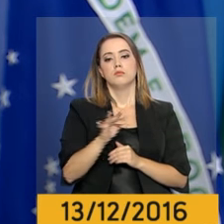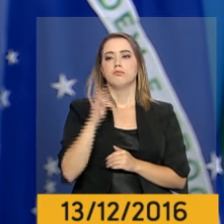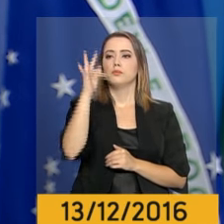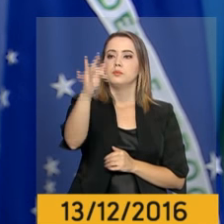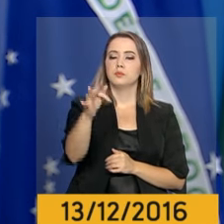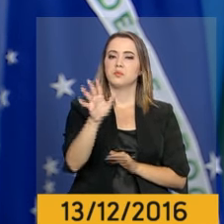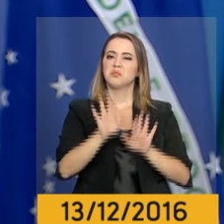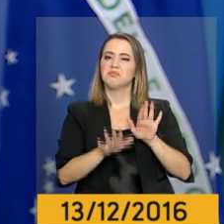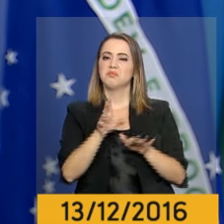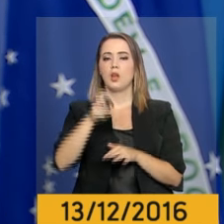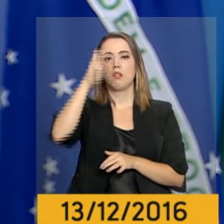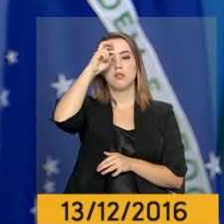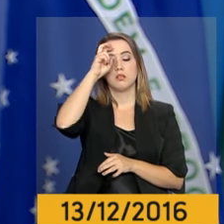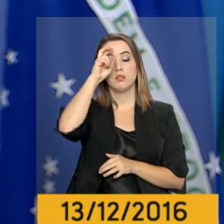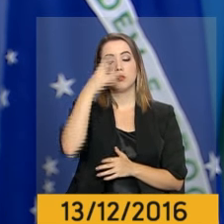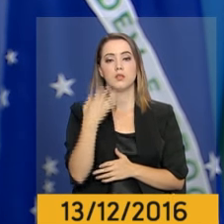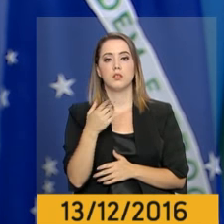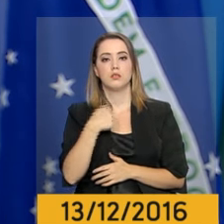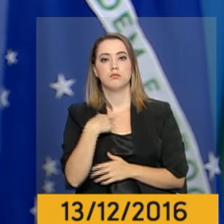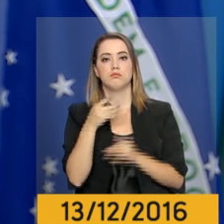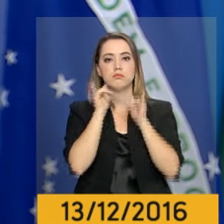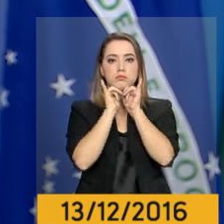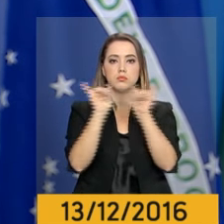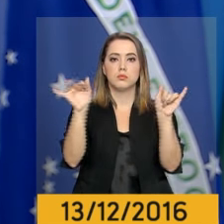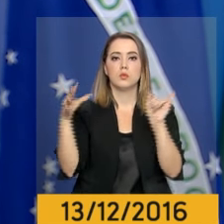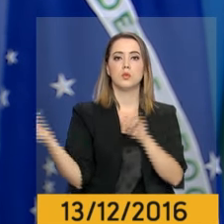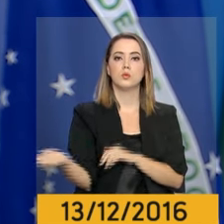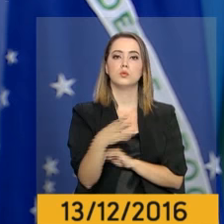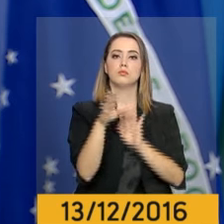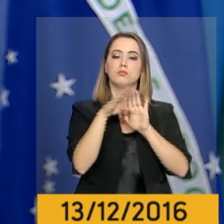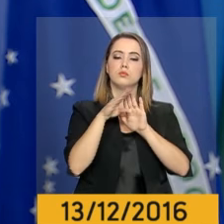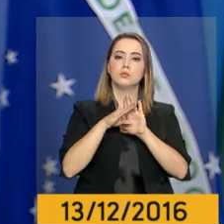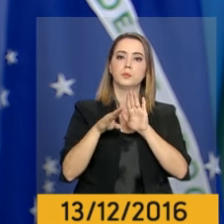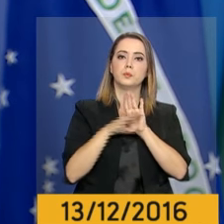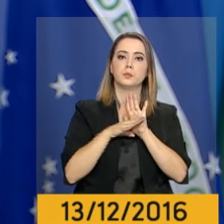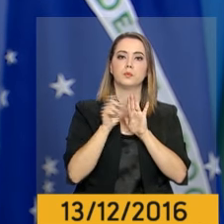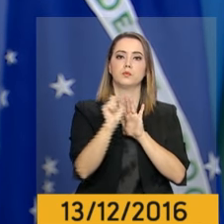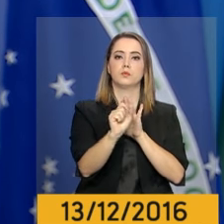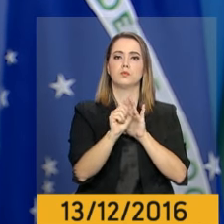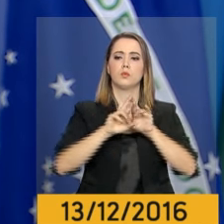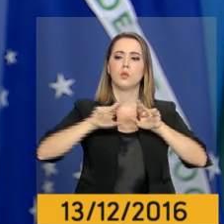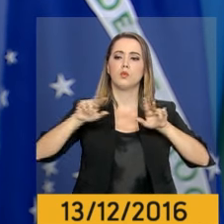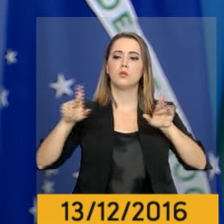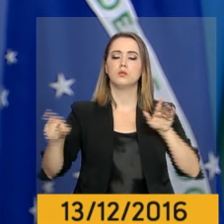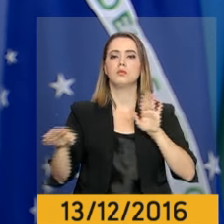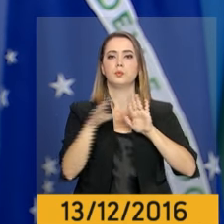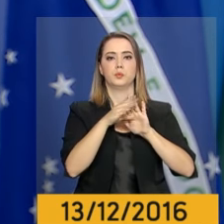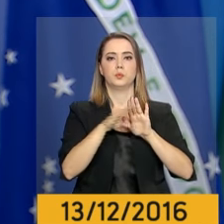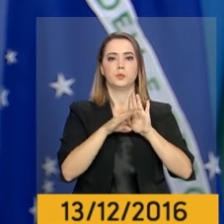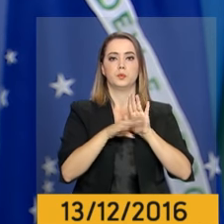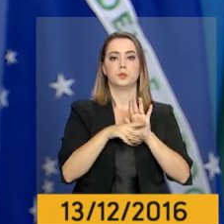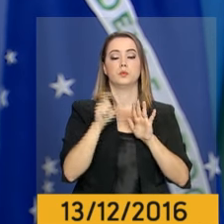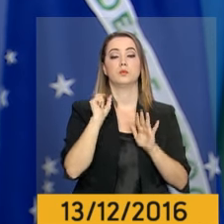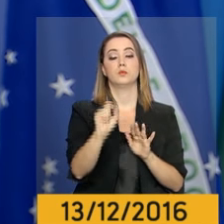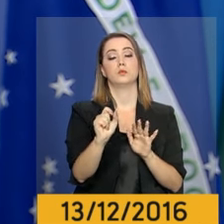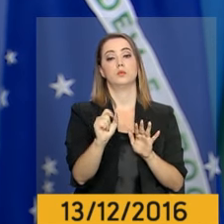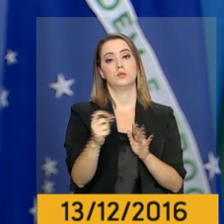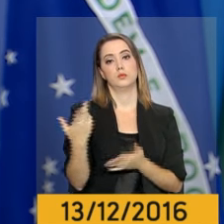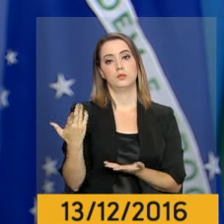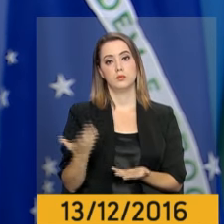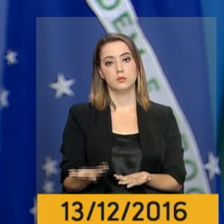quinta-feira nós venhamos a anunciar novas medidas, né, várias medidas para